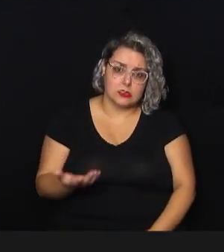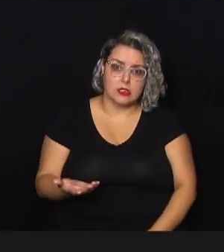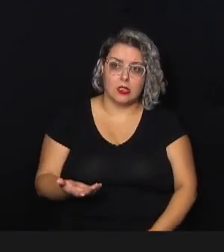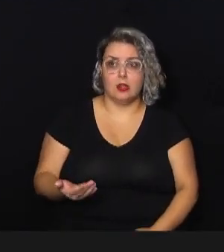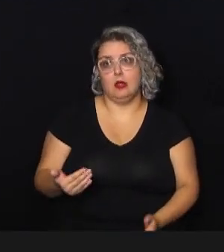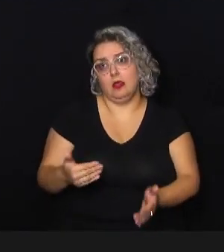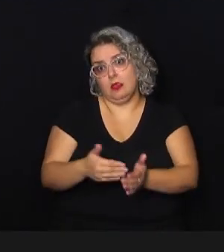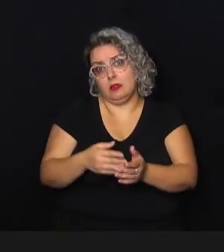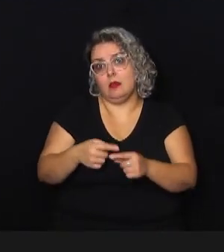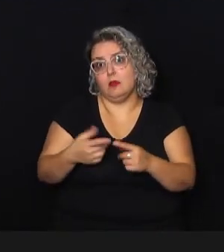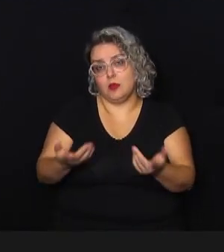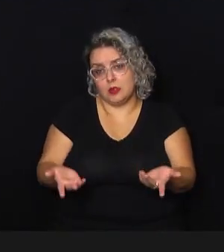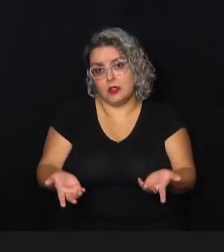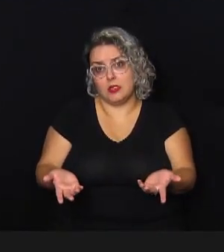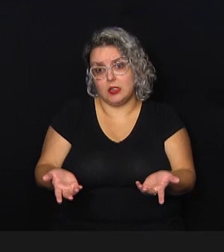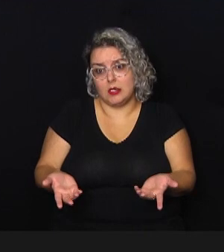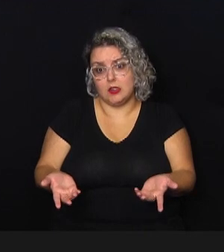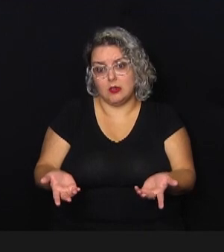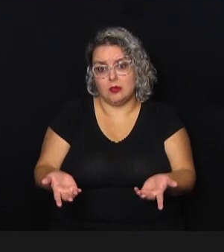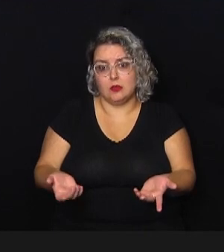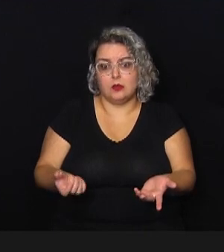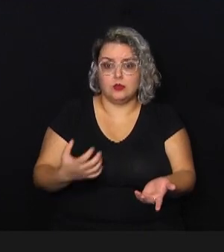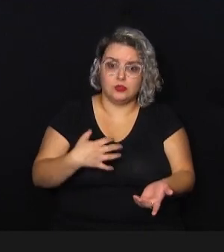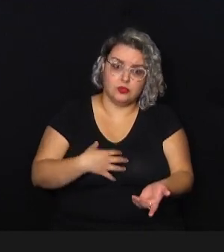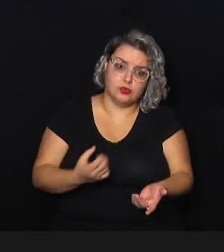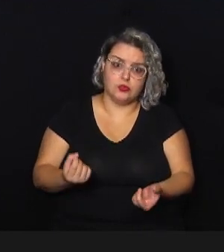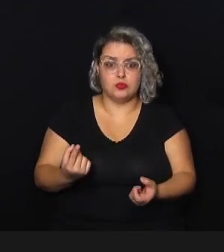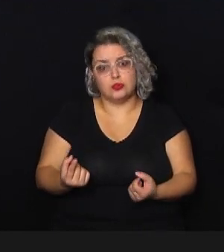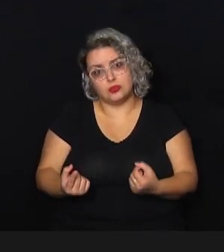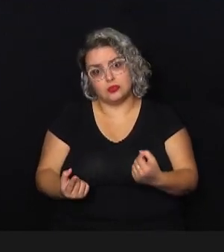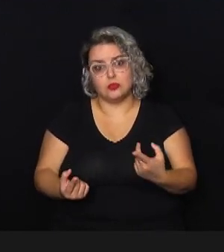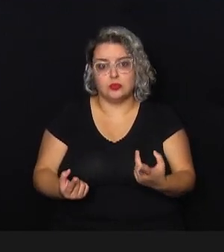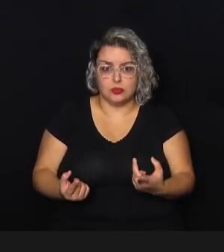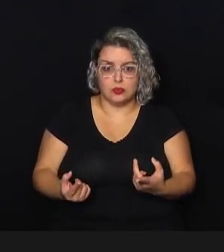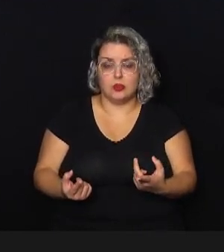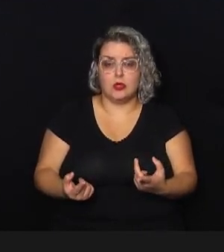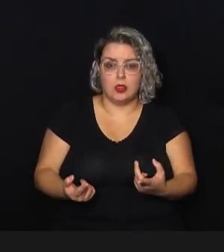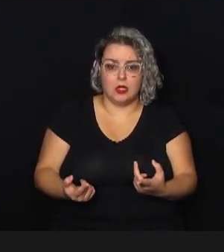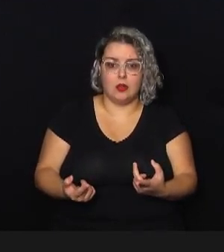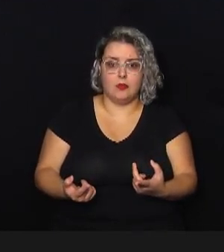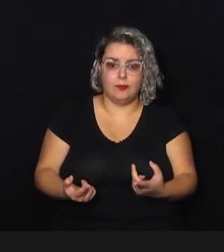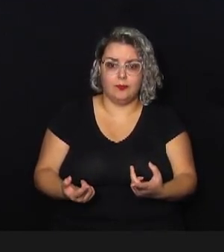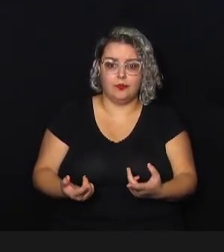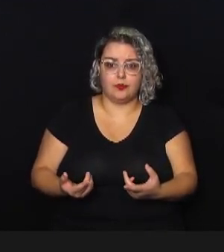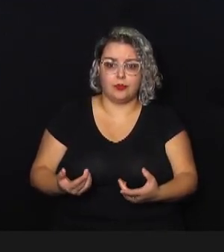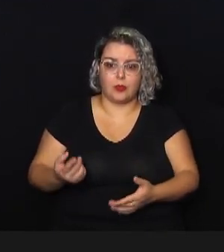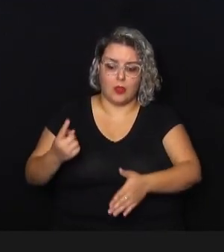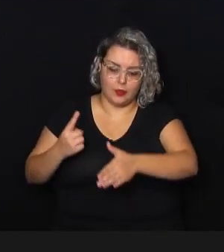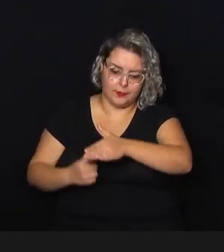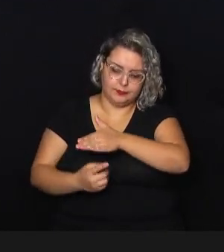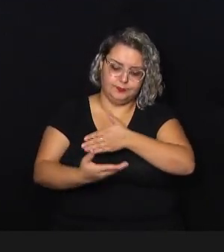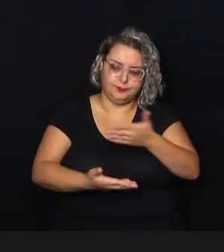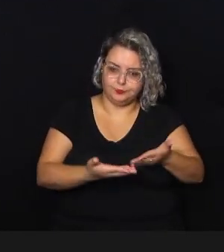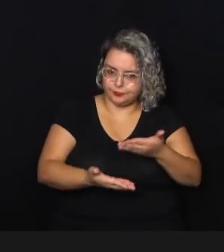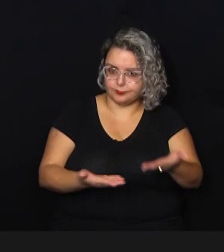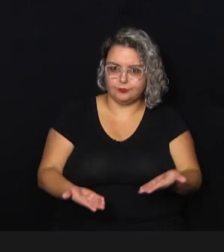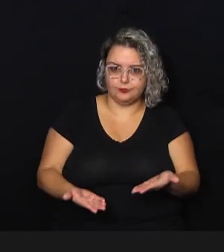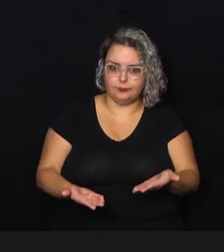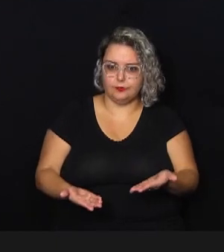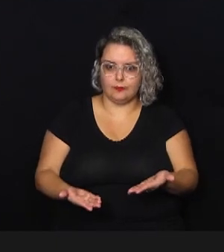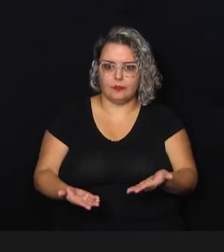porque, de alguma forma, a prestadora de serviços, seja áudio, seja vídeo,